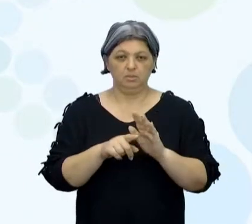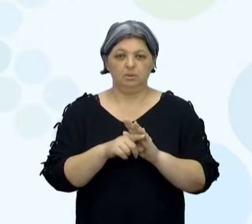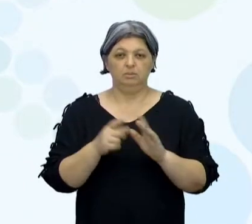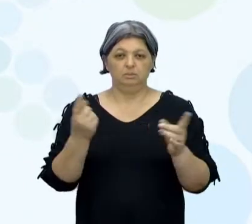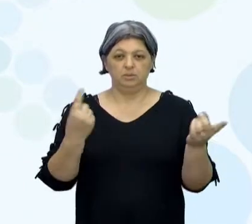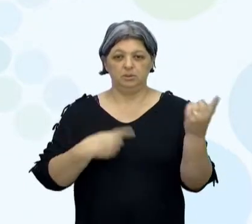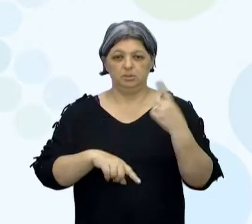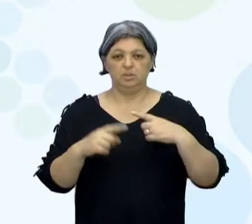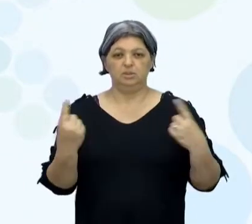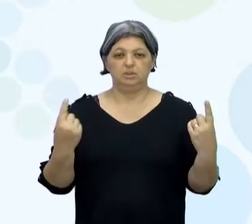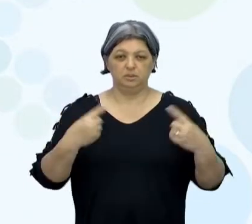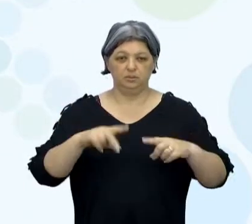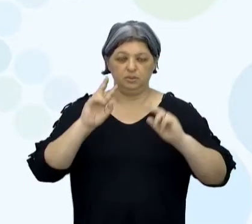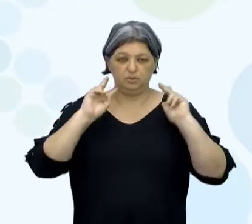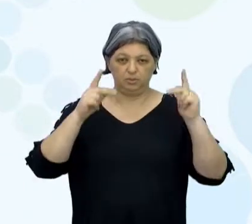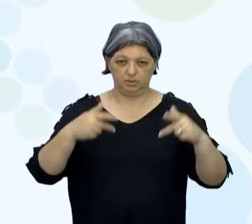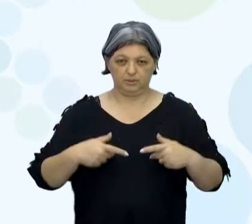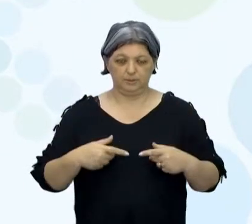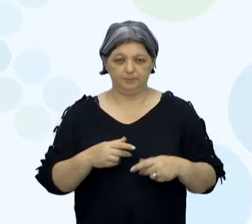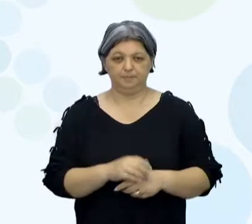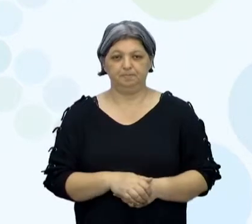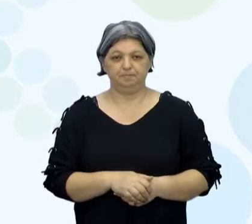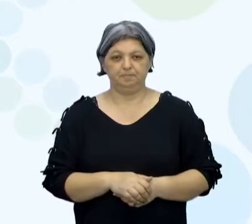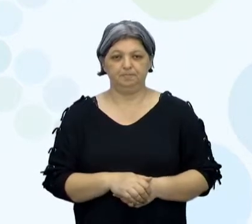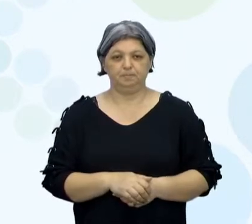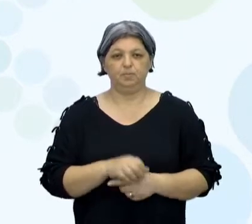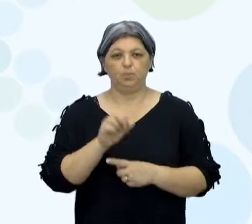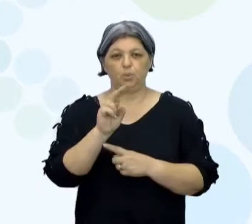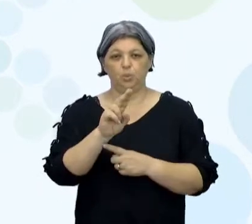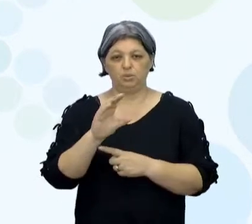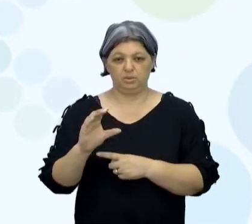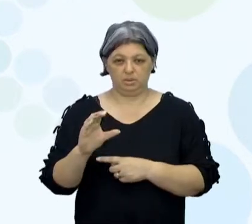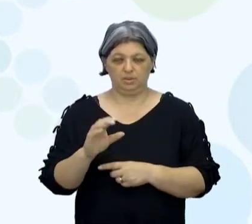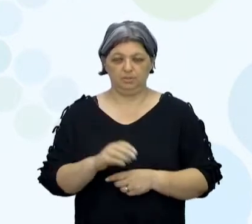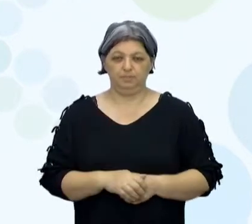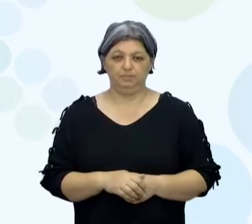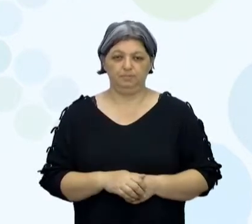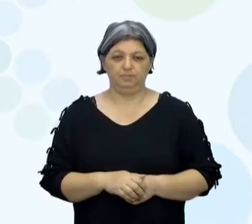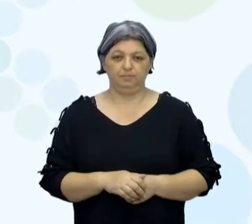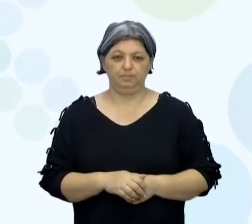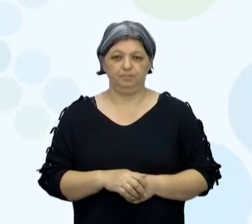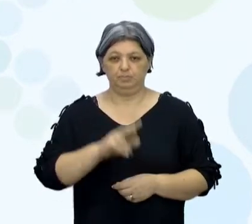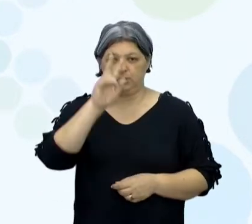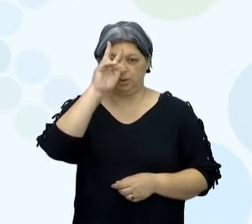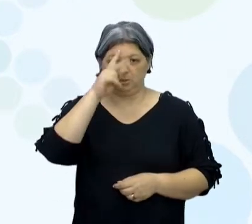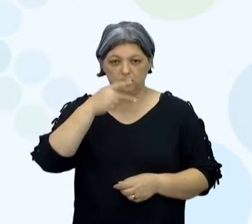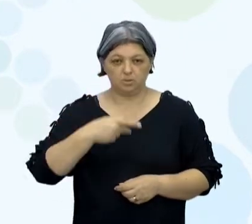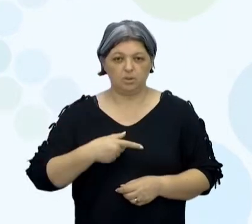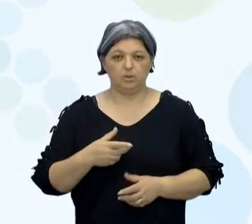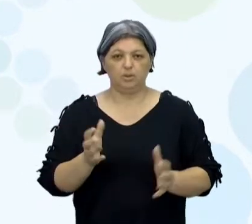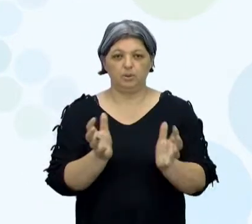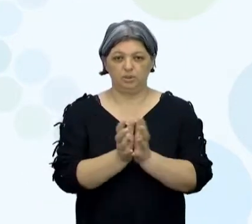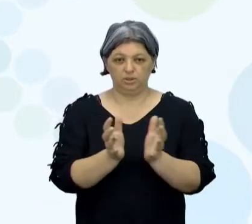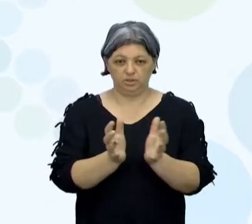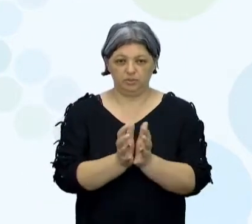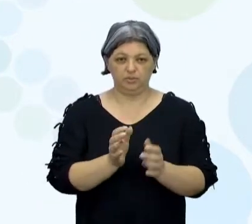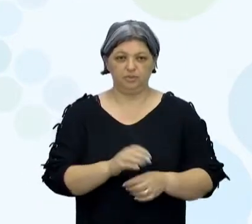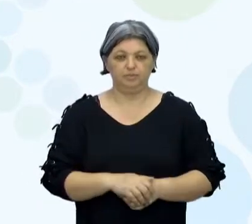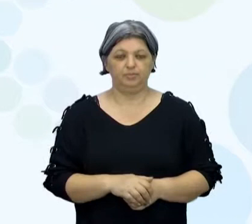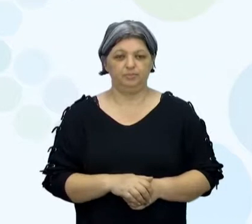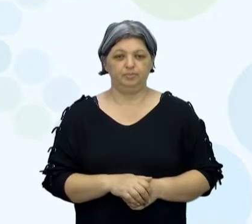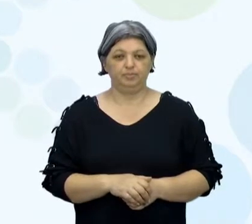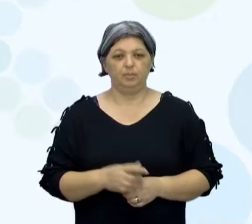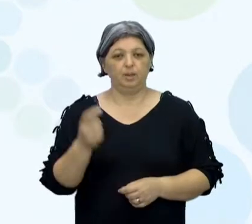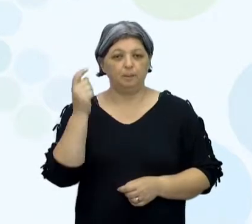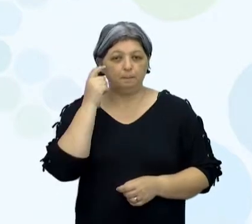desafios é de humanas a unidade curricular é pessoal e coletivo repense